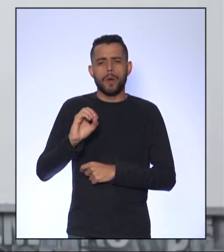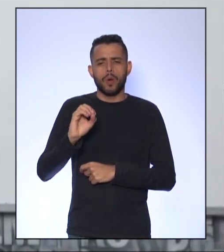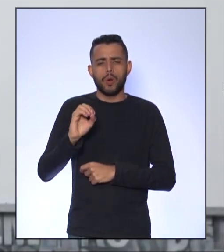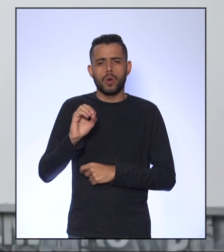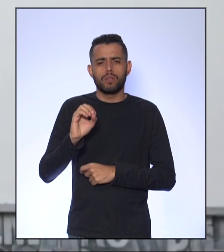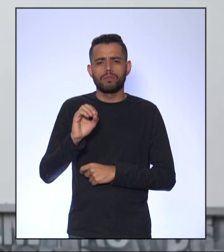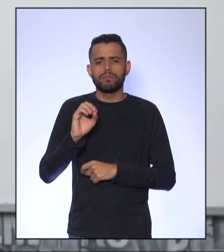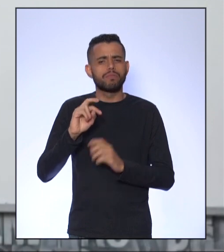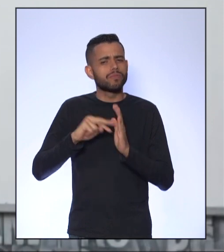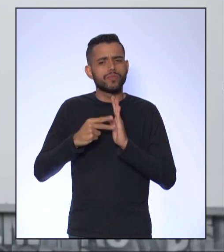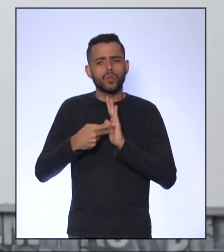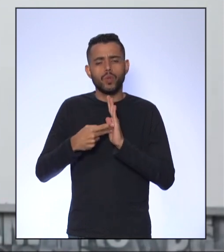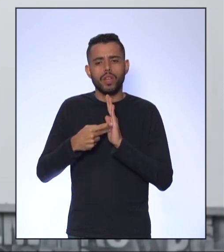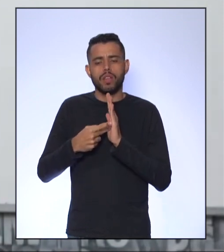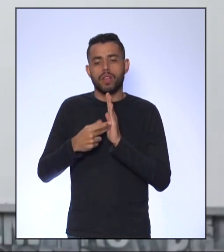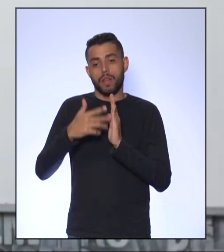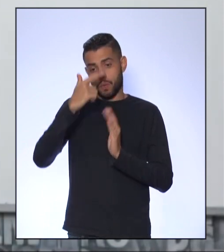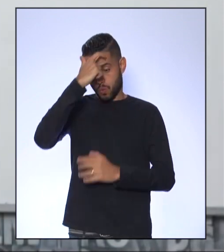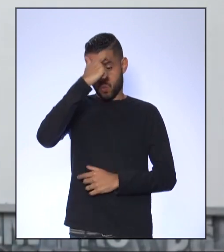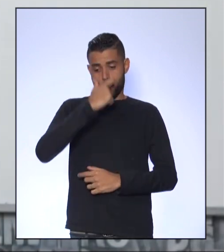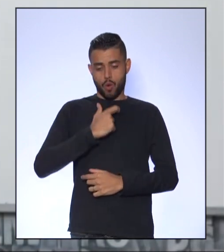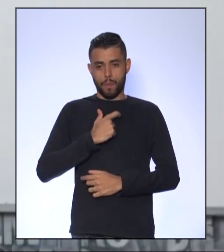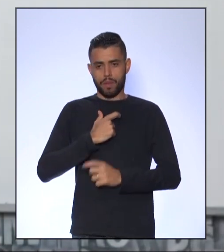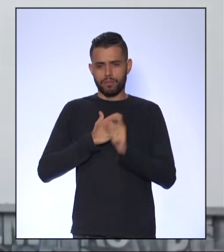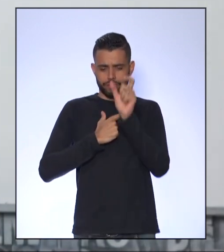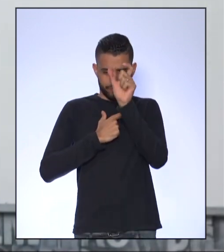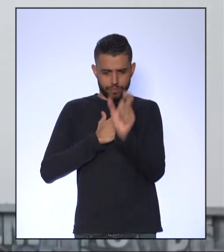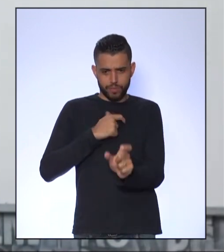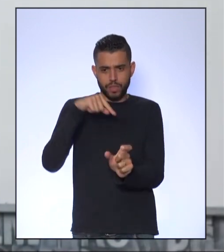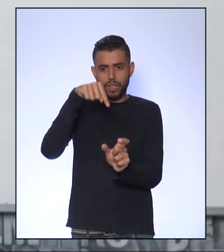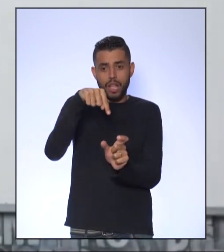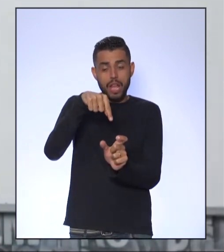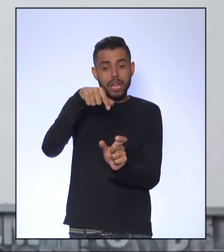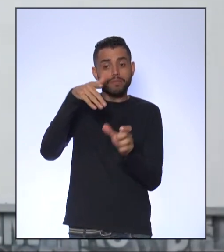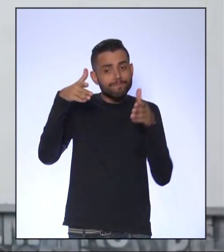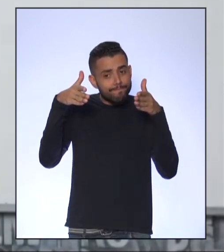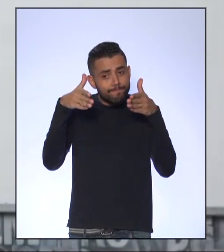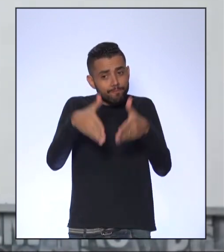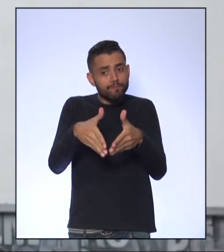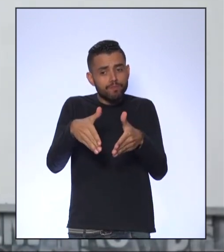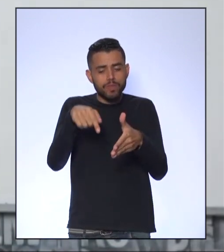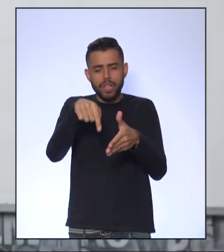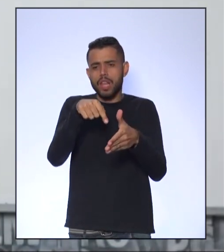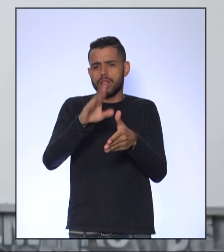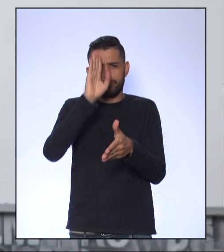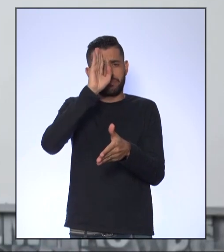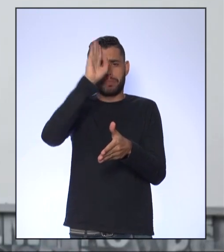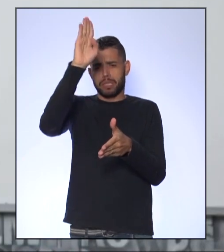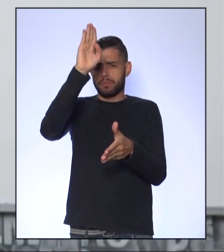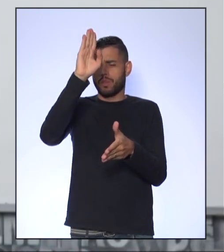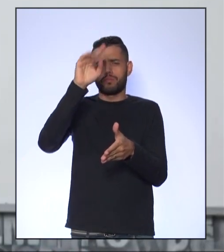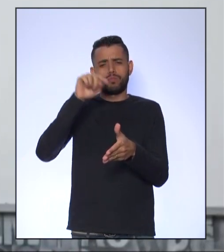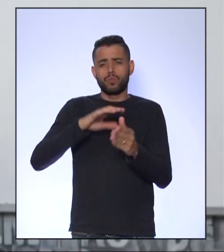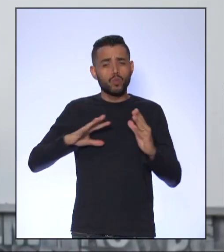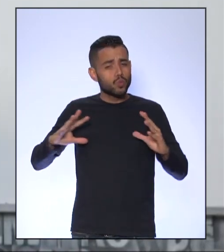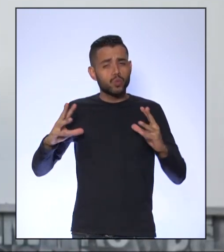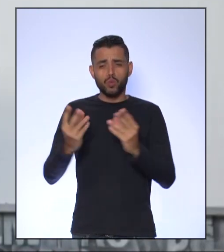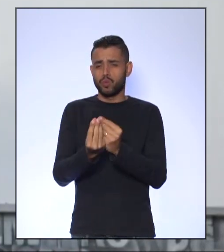o homem como centro das ações. Tá? Então eu coloco o homem como centro de